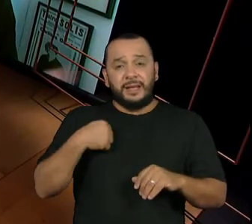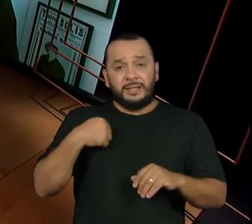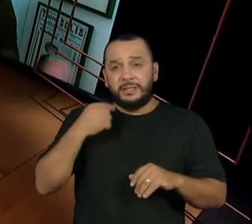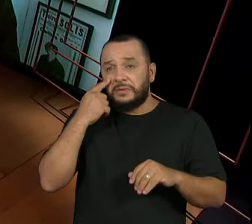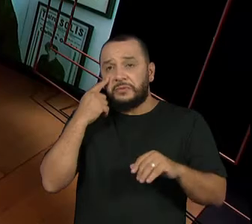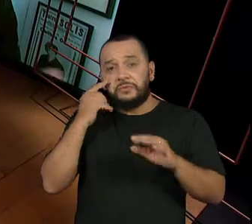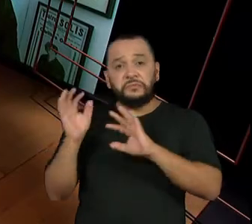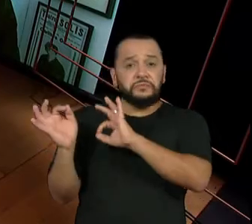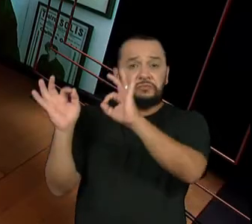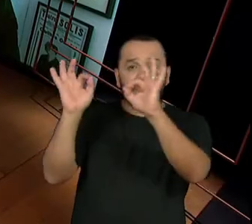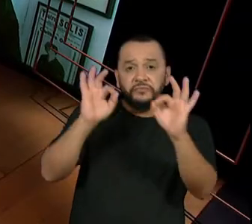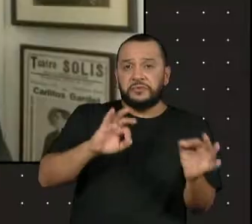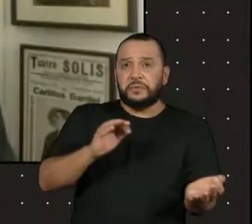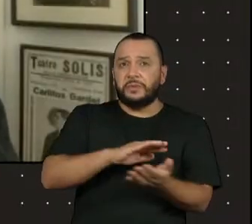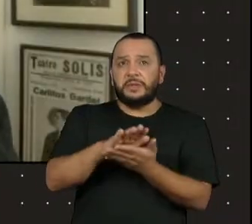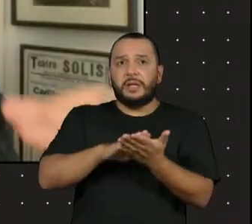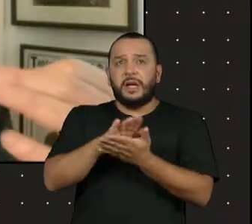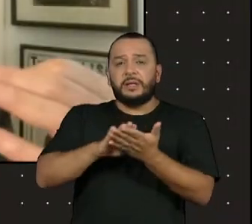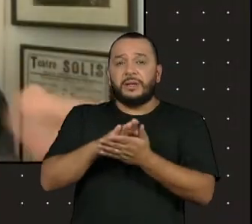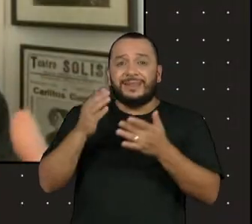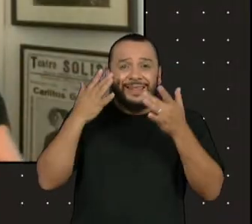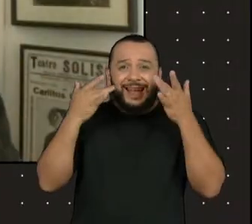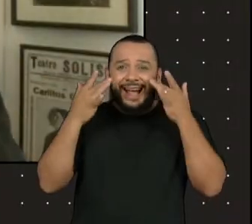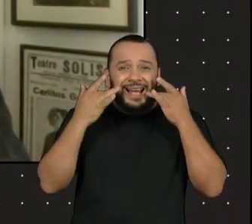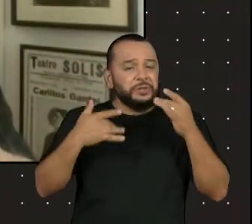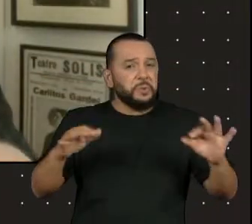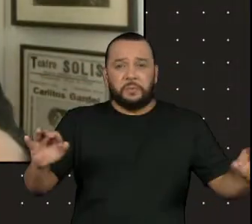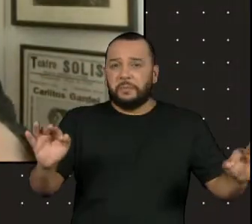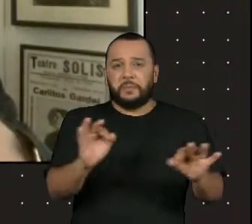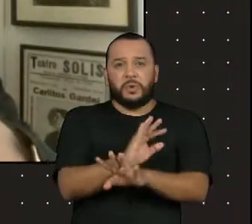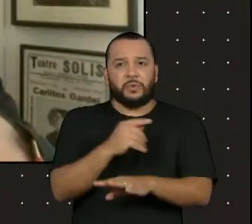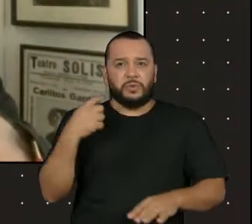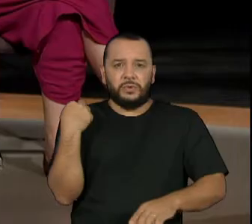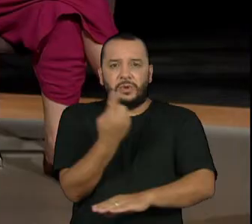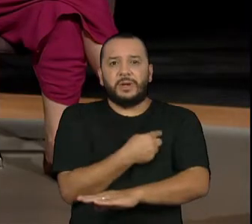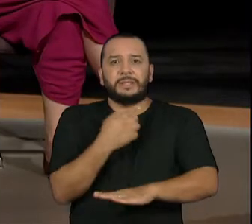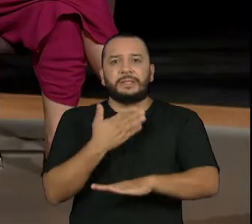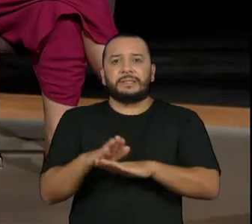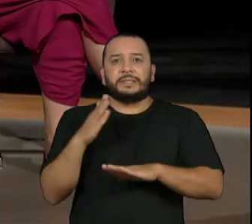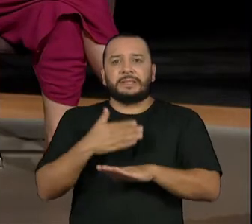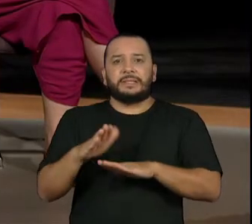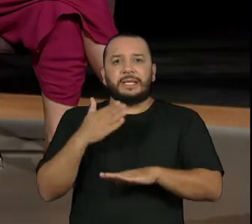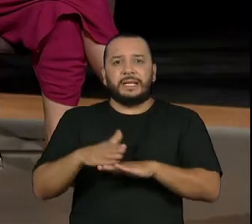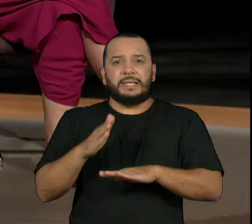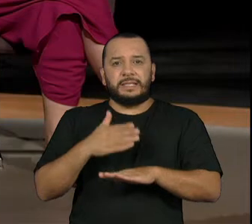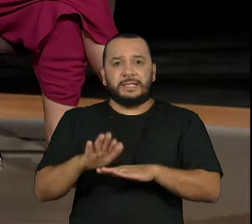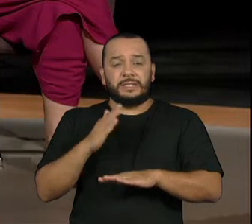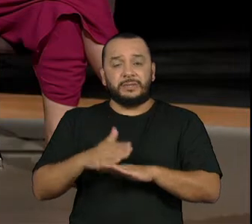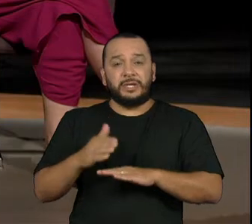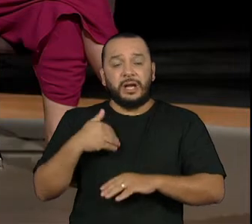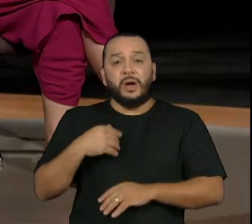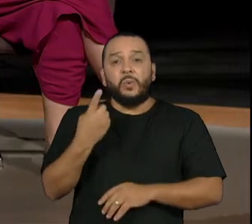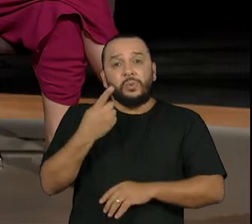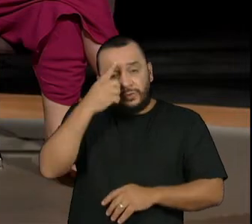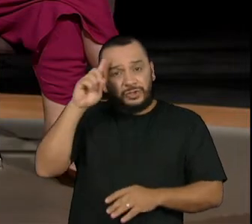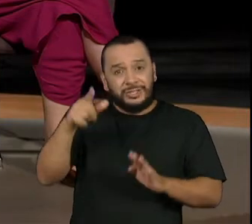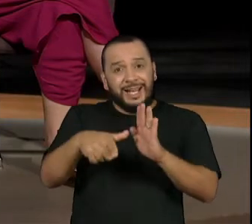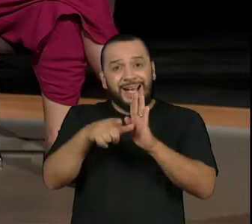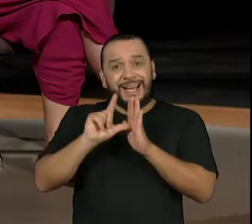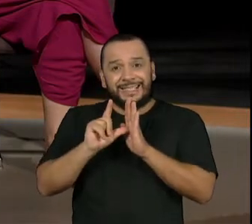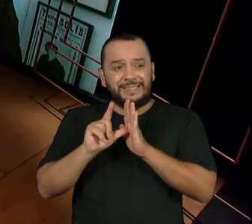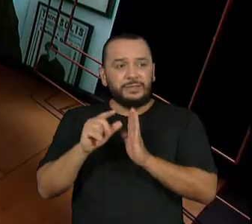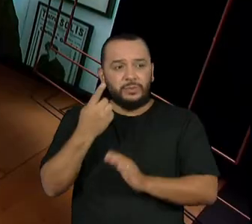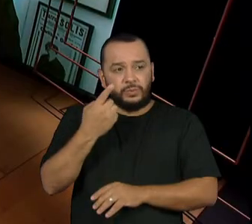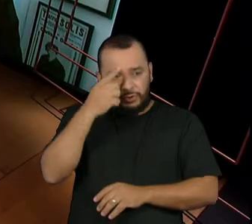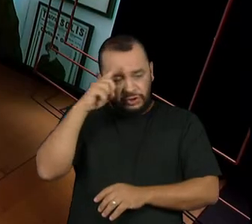eles foram adiando, o espetáculo estava pronto, a gente ensaiando já, e na véspera da estreia, a censura